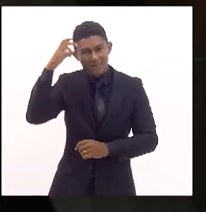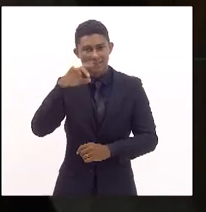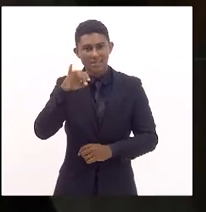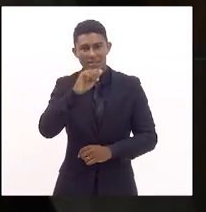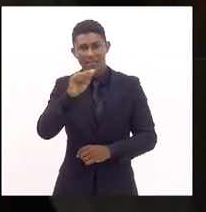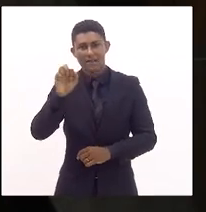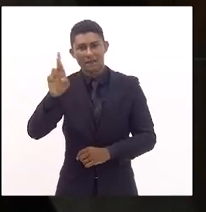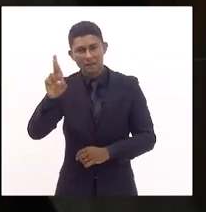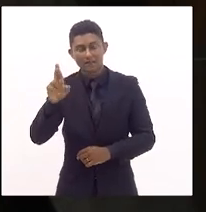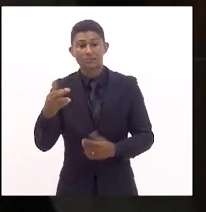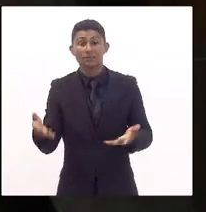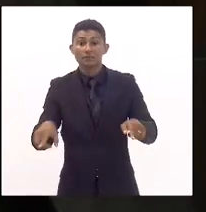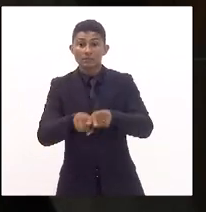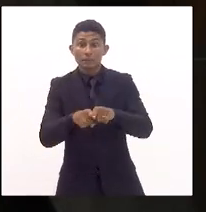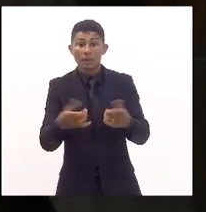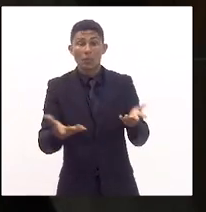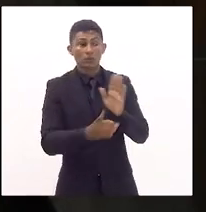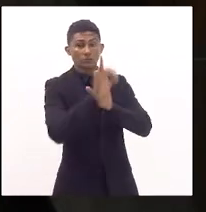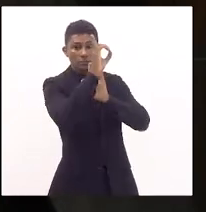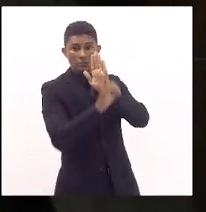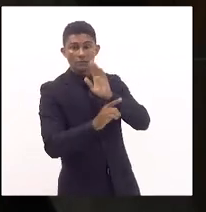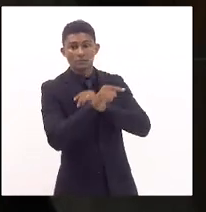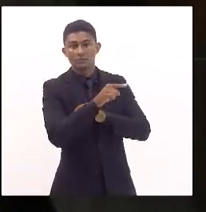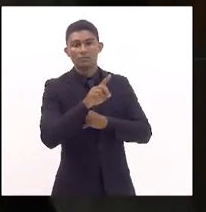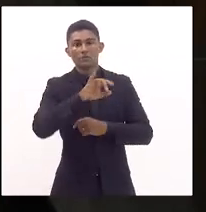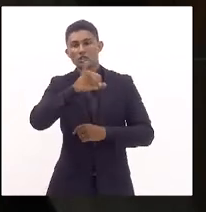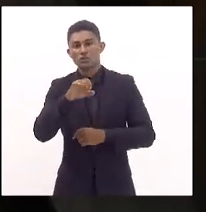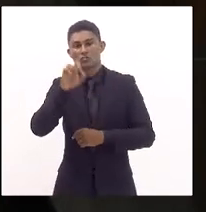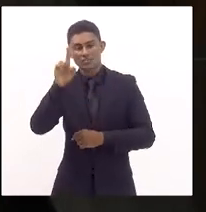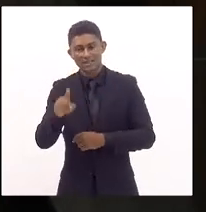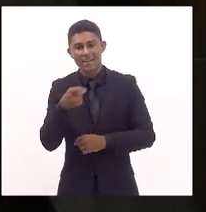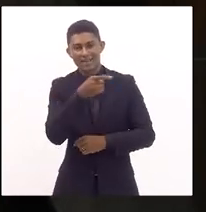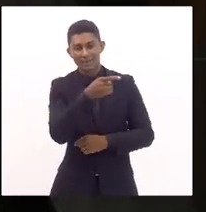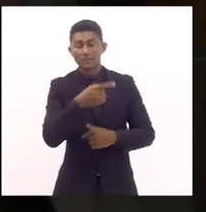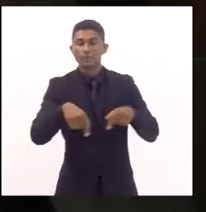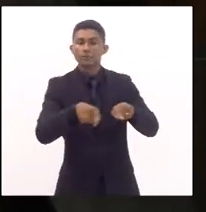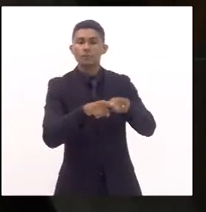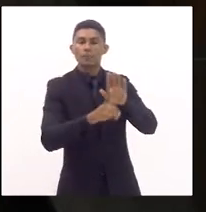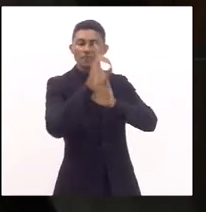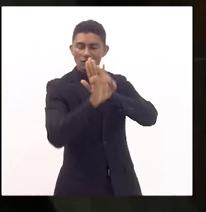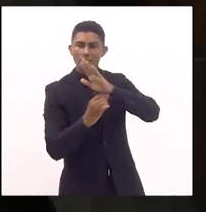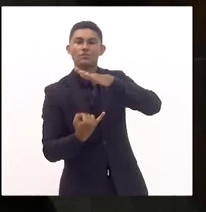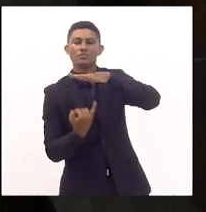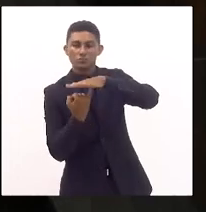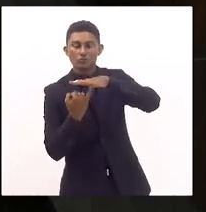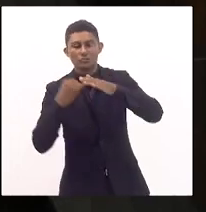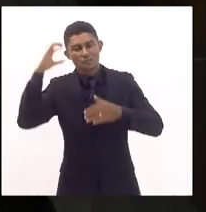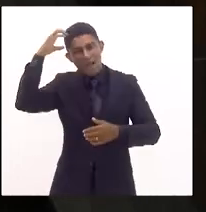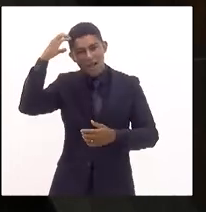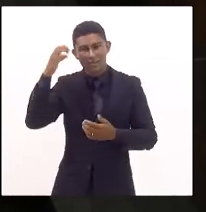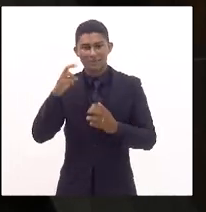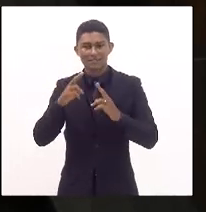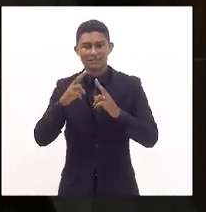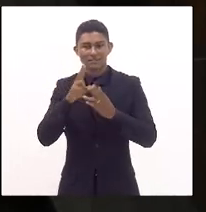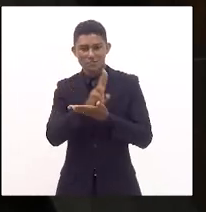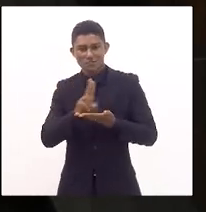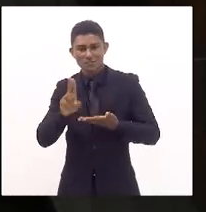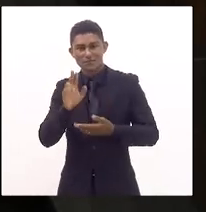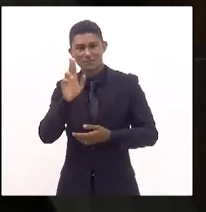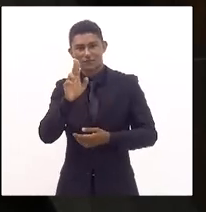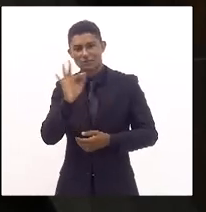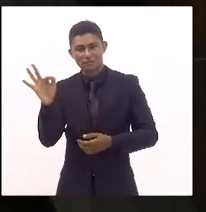atual diretor, José João Gustavo, diretor do Instituto de Angra, da UF em Angra dos Reis. Portanto, quero